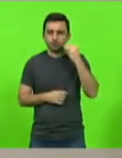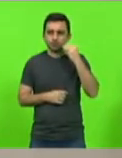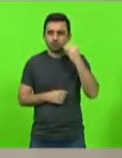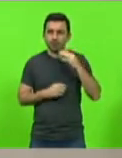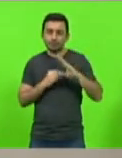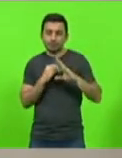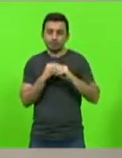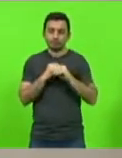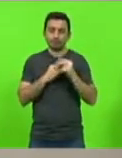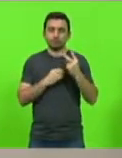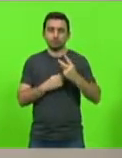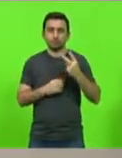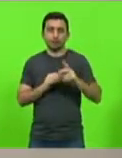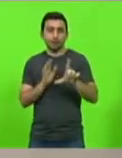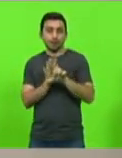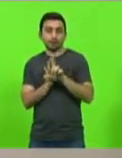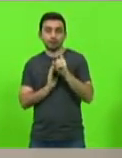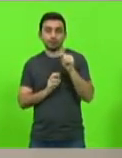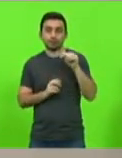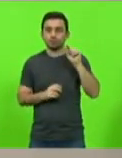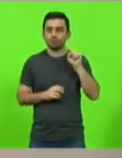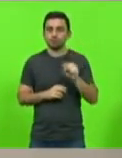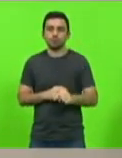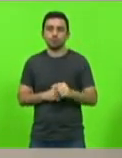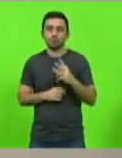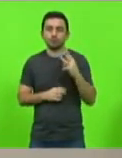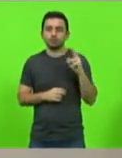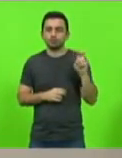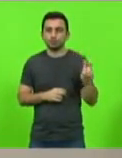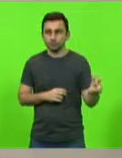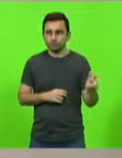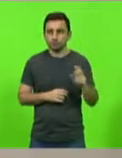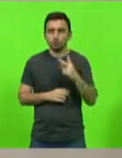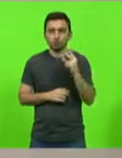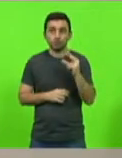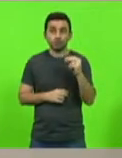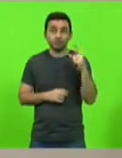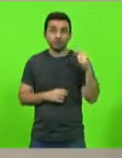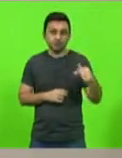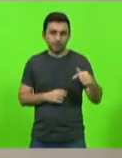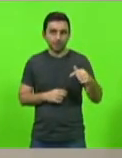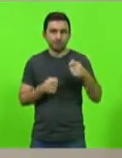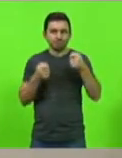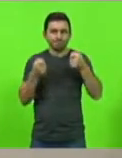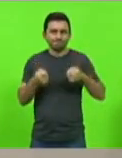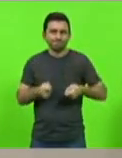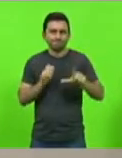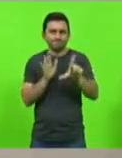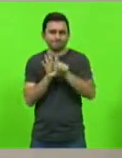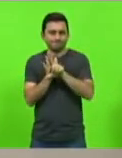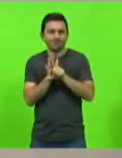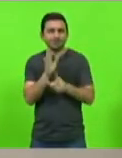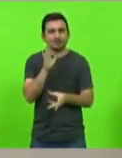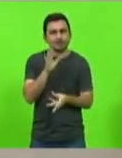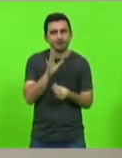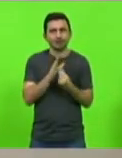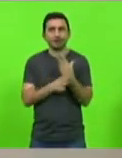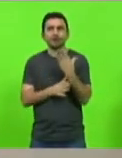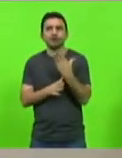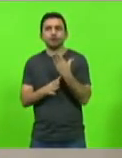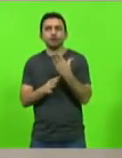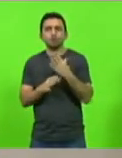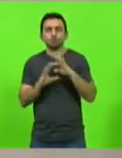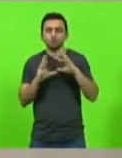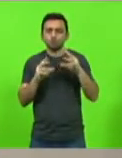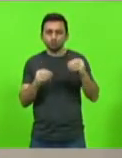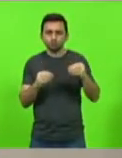lei 17.335 de 2017, que consolida as leis que dispõe sobre a instituição de datas e festividades alusivas